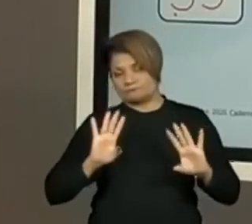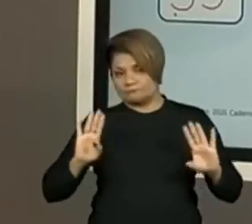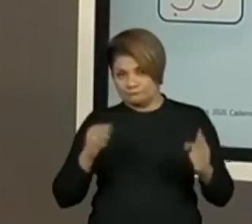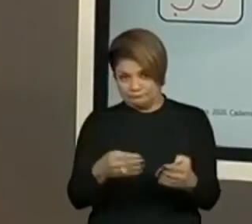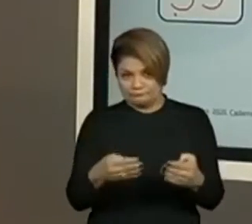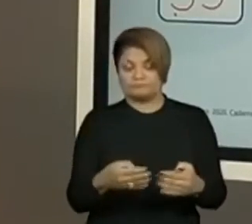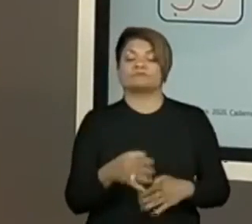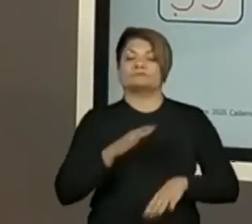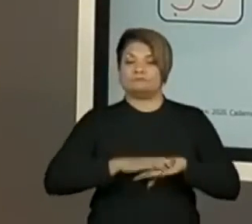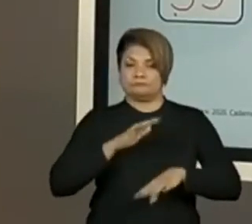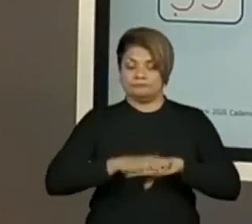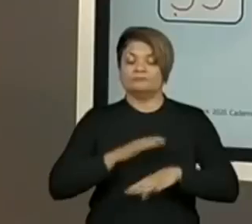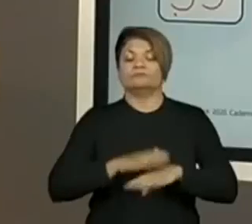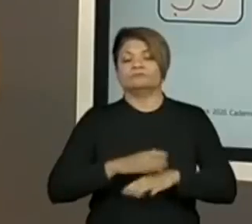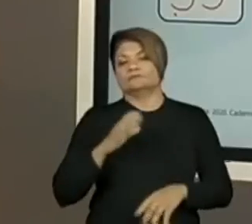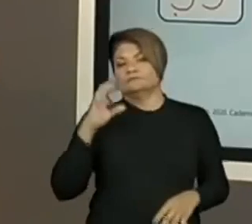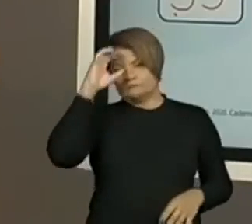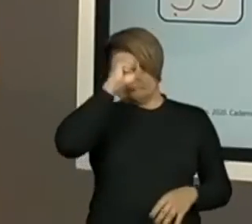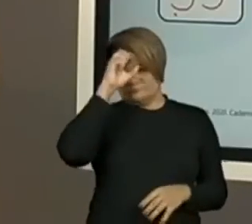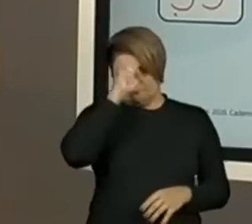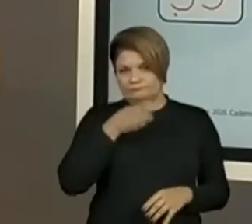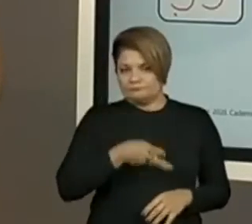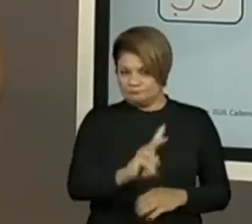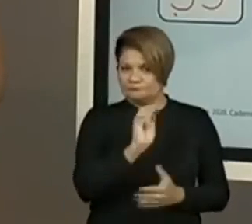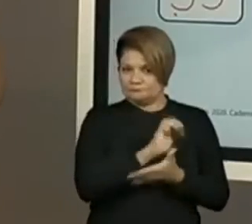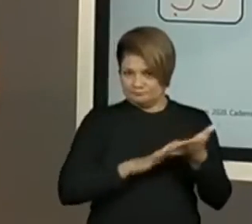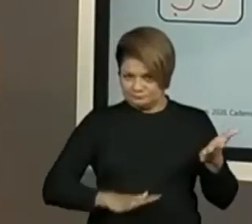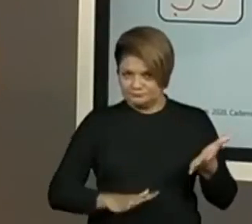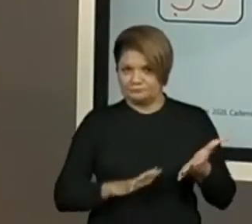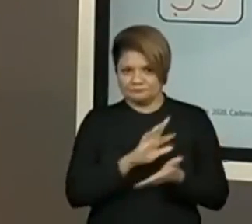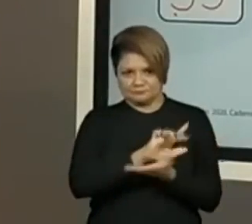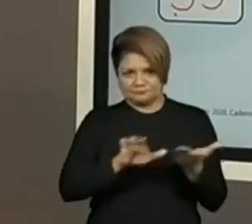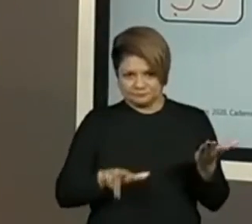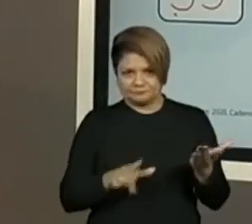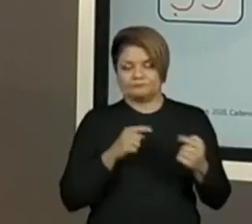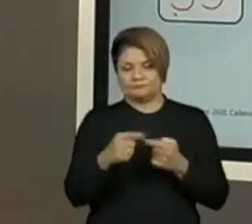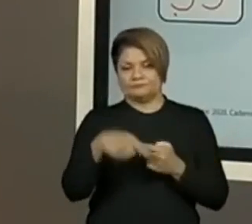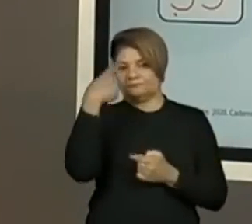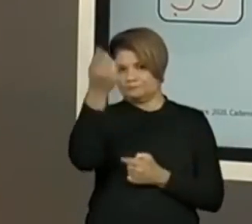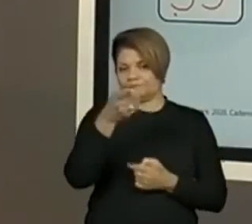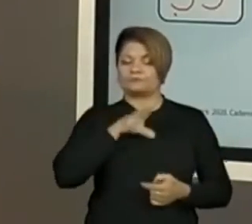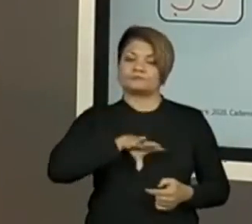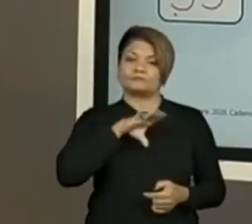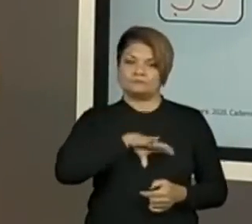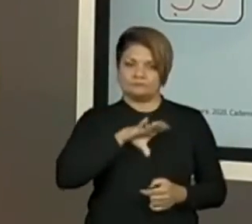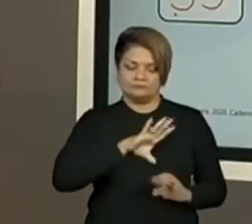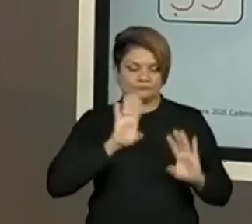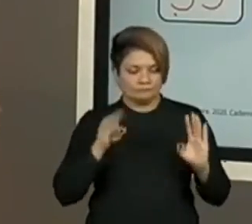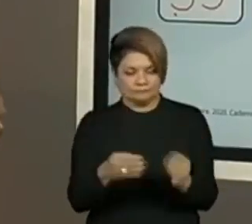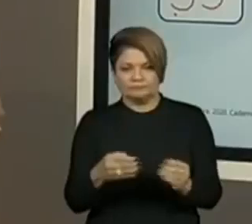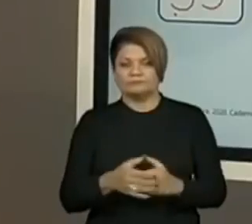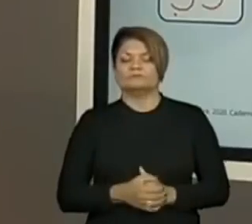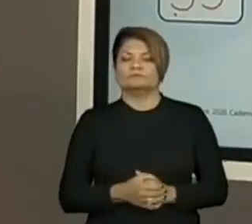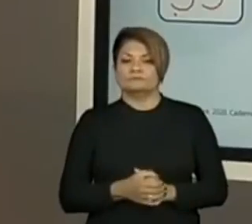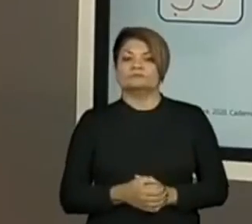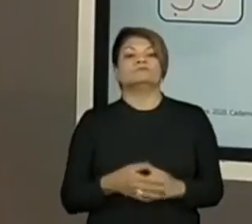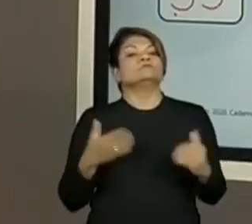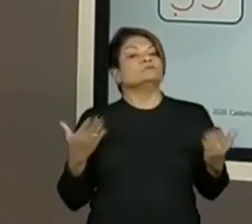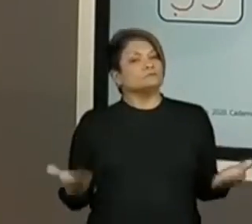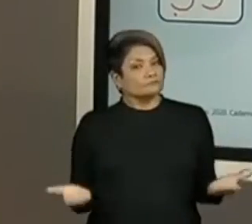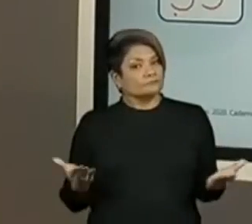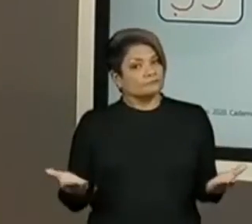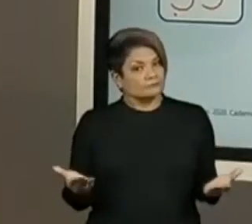matemática no material do Aprender Sempre e na semana que vem, exclusividade para a língua portuguesa. Por isso que as nossas aulas vão